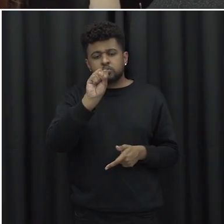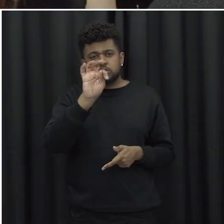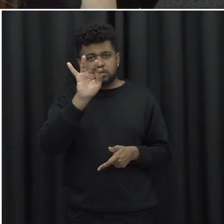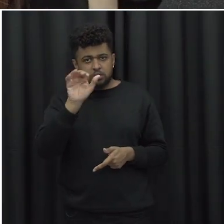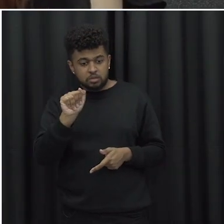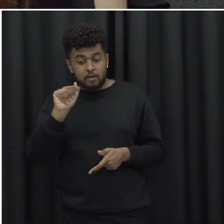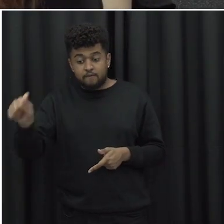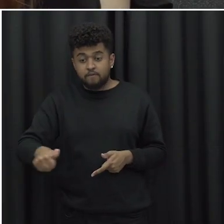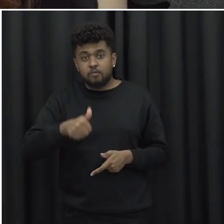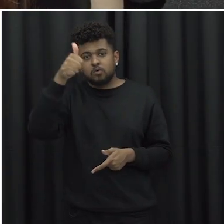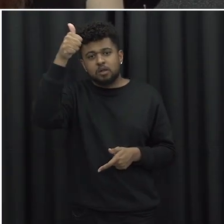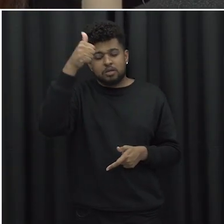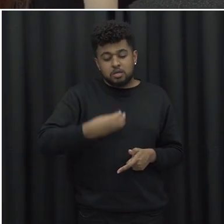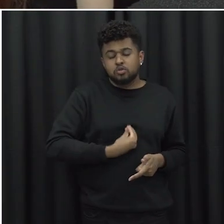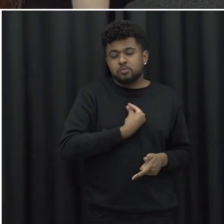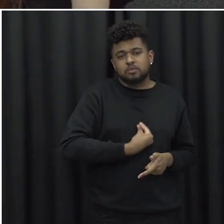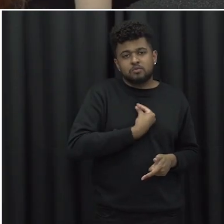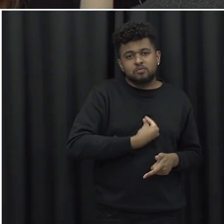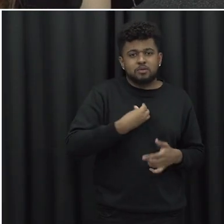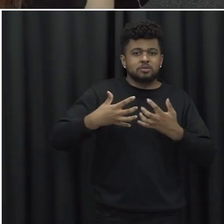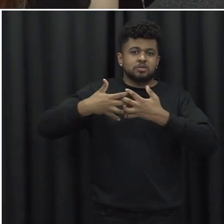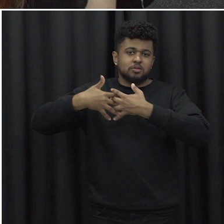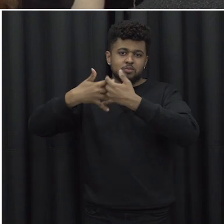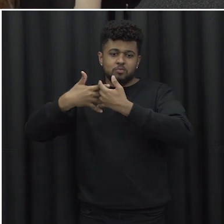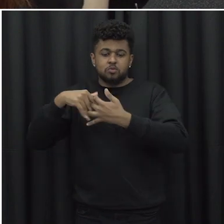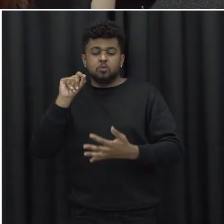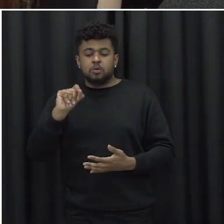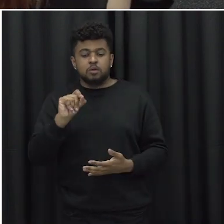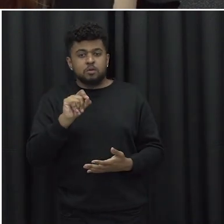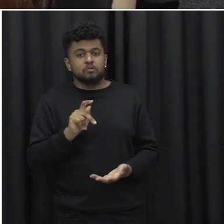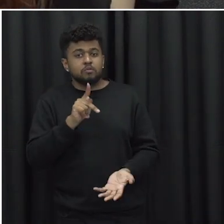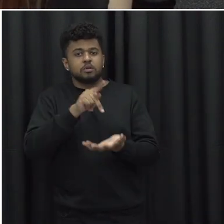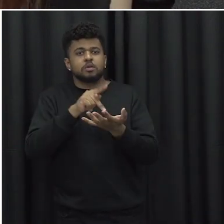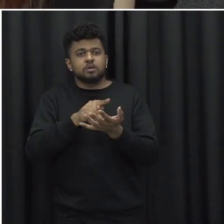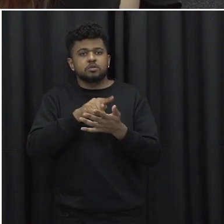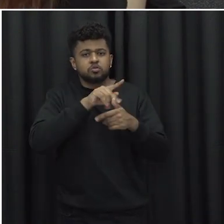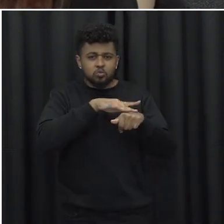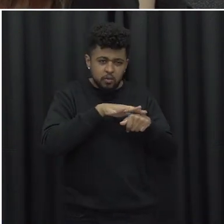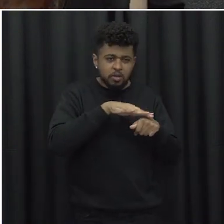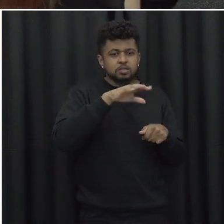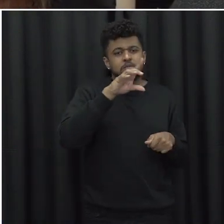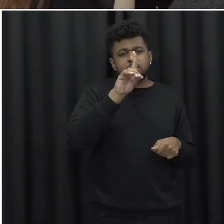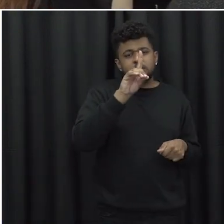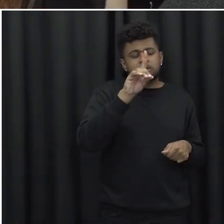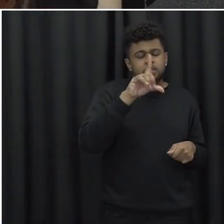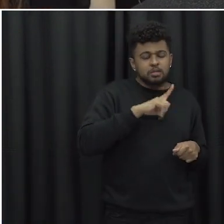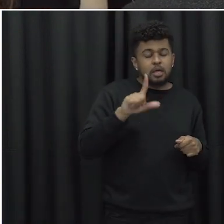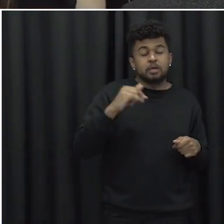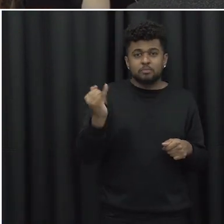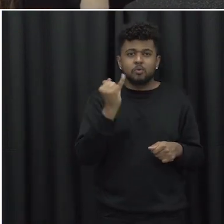da quantidade de substâncias que favorecem, né, a sobrevivência de neurônios, o que, no caso, principalmente de